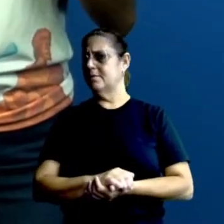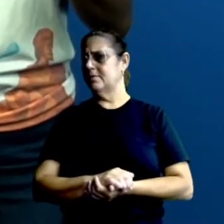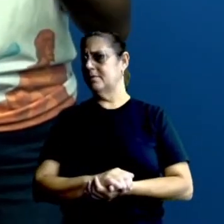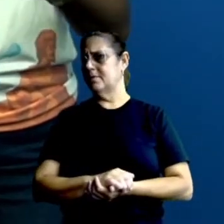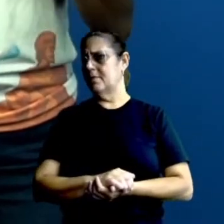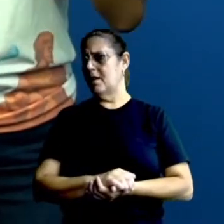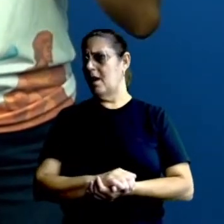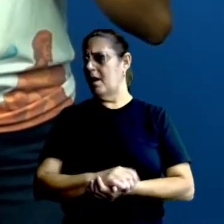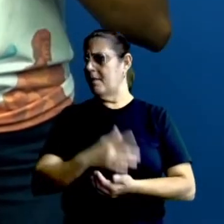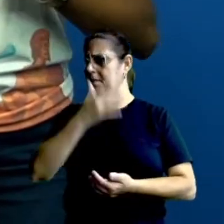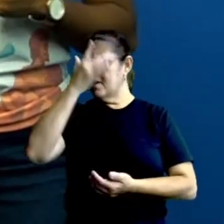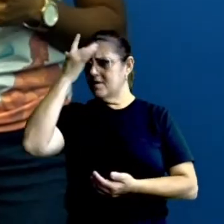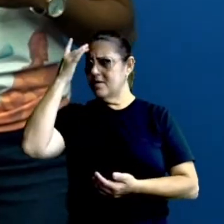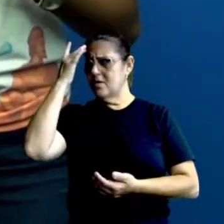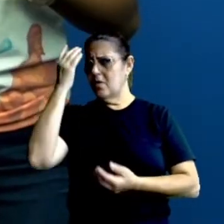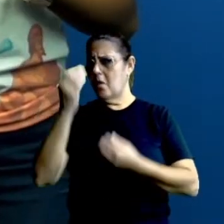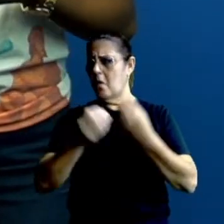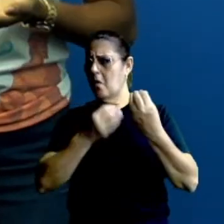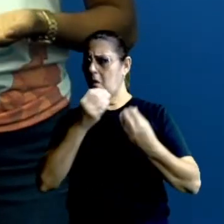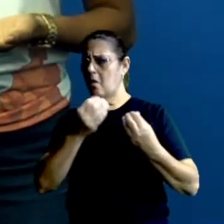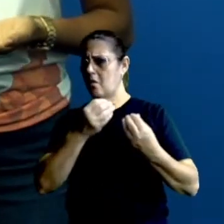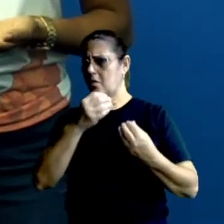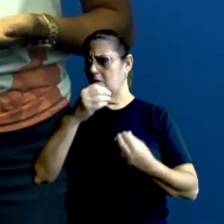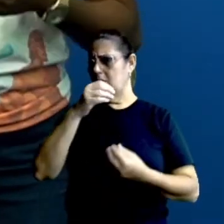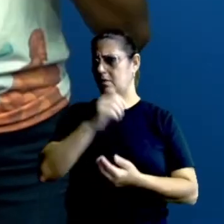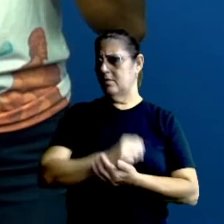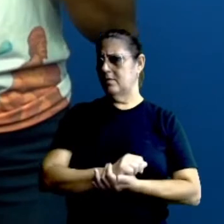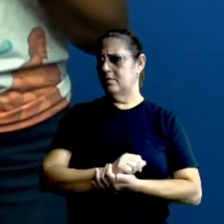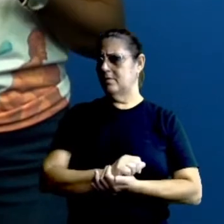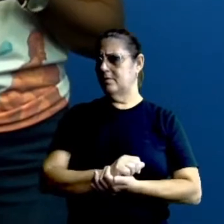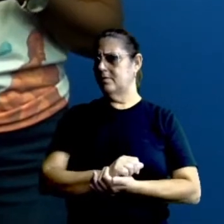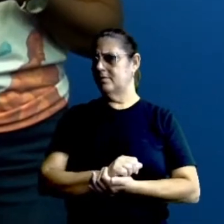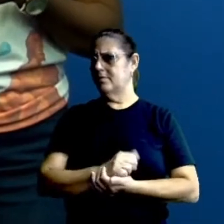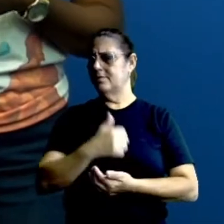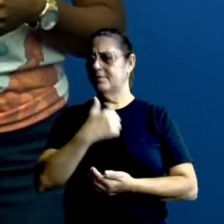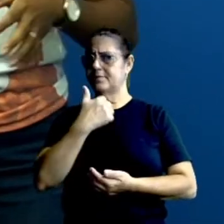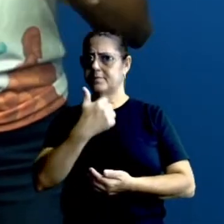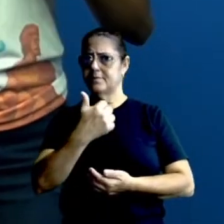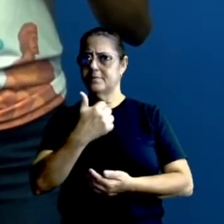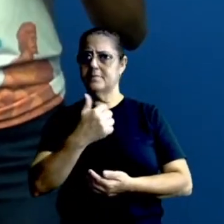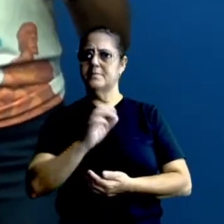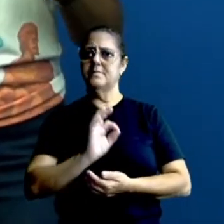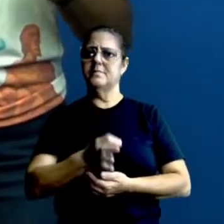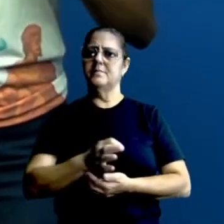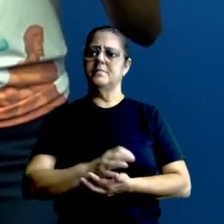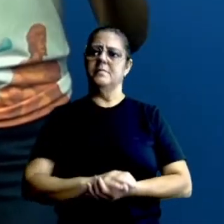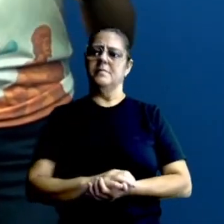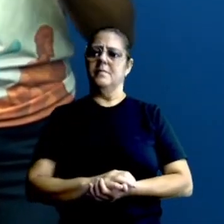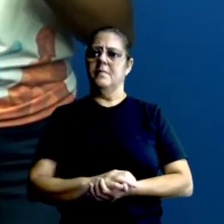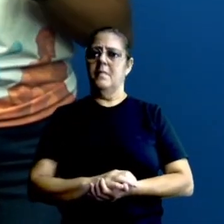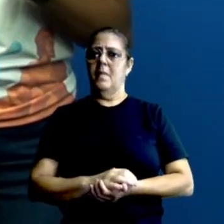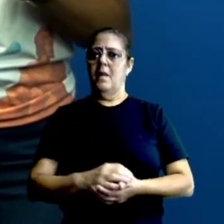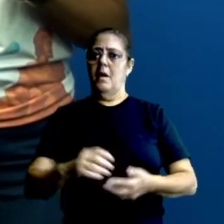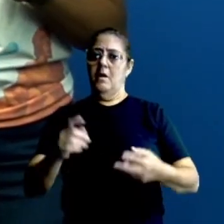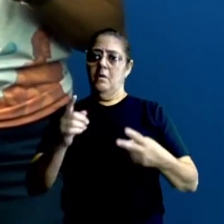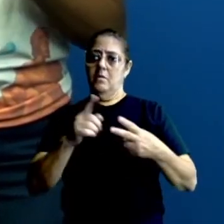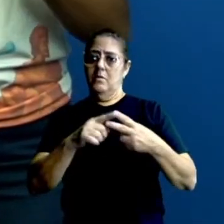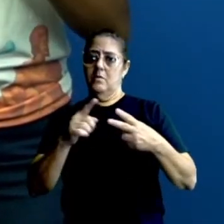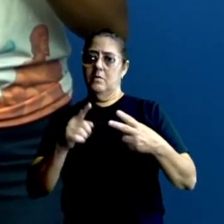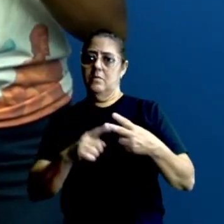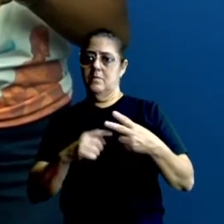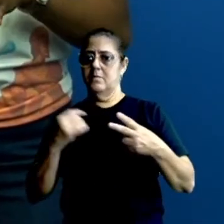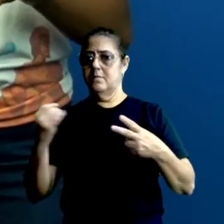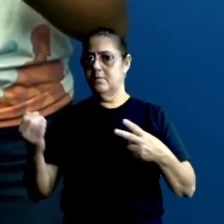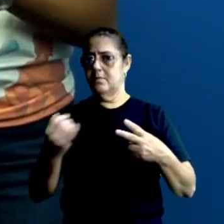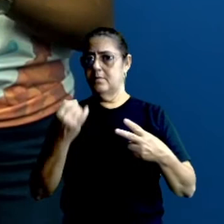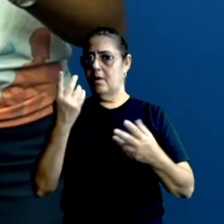aí a pessoa vai falar para mim, notebook. Correto? Bom, duas frases essenciais